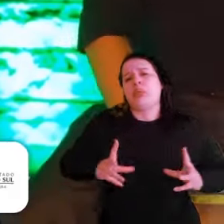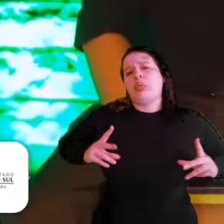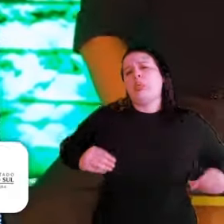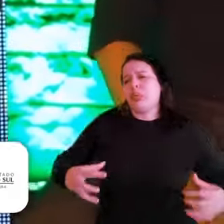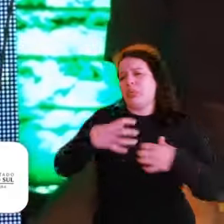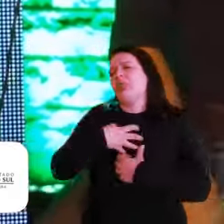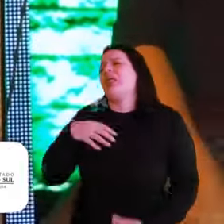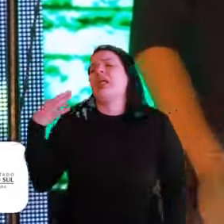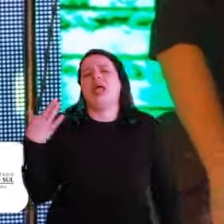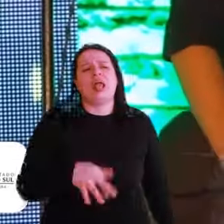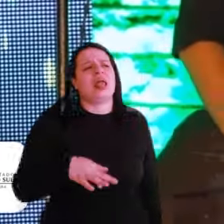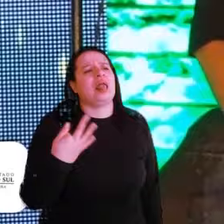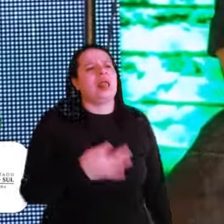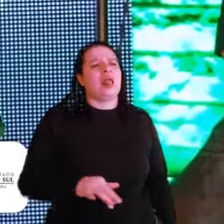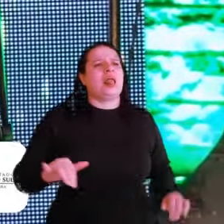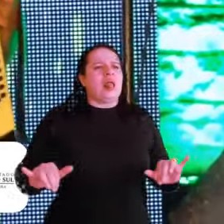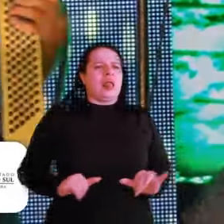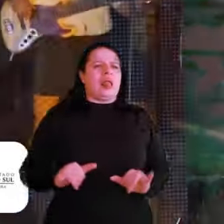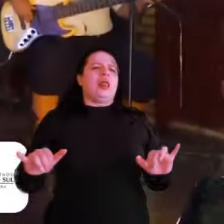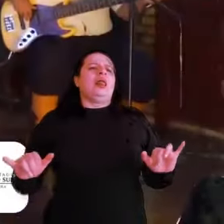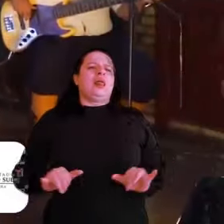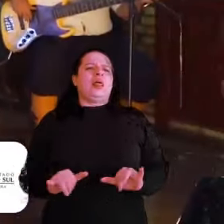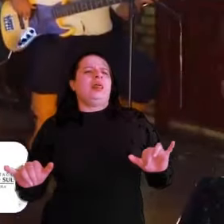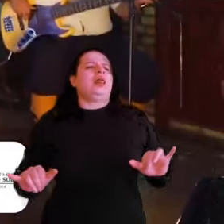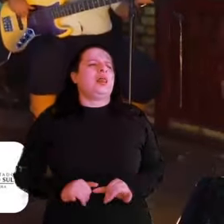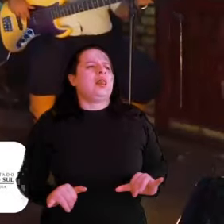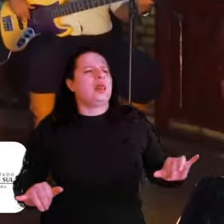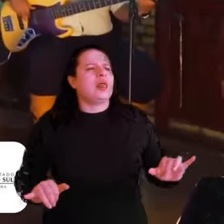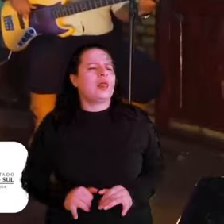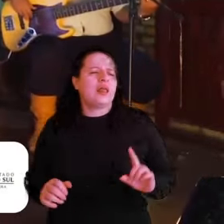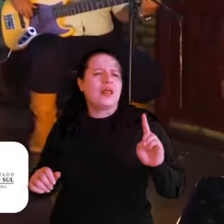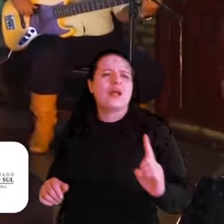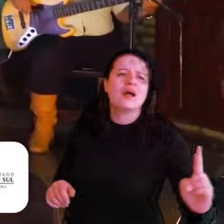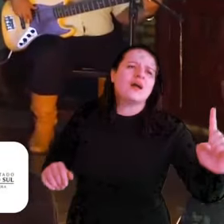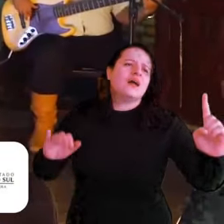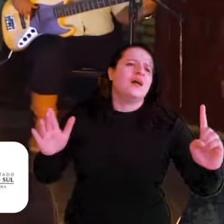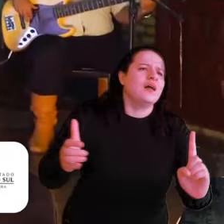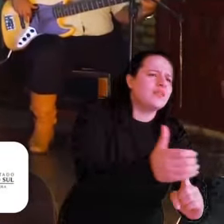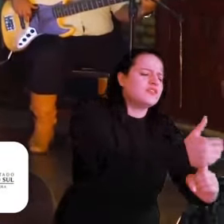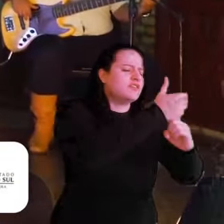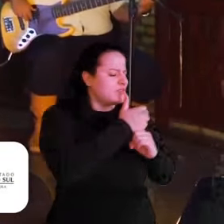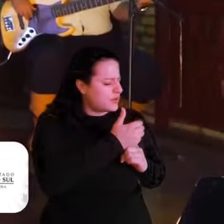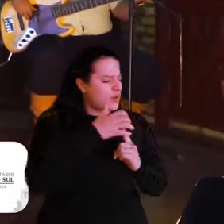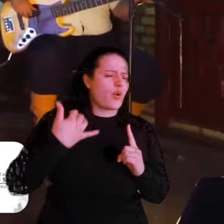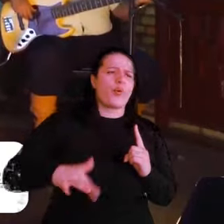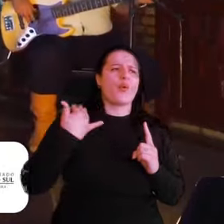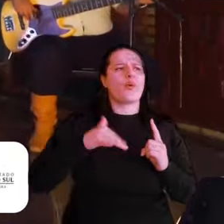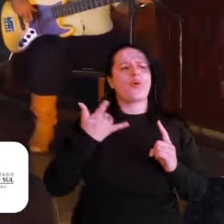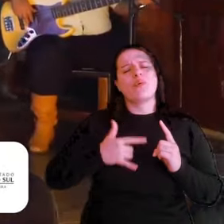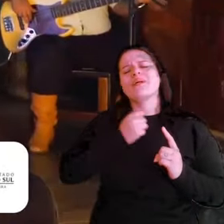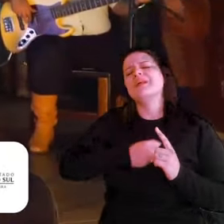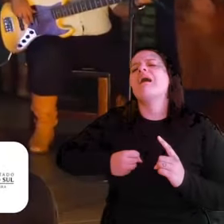Sossega meu peito que me faz sofrer. Ô saudade, me traga minha doce amada, o meu bem